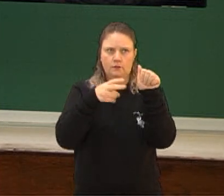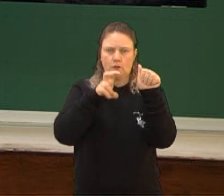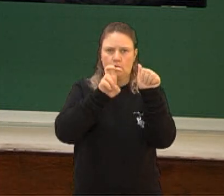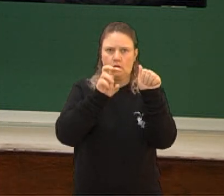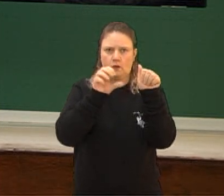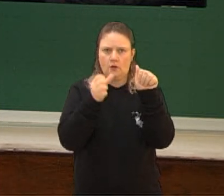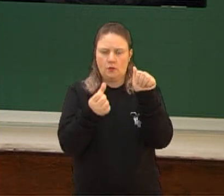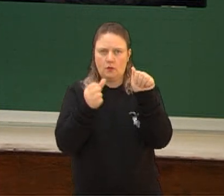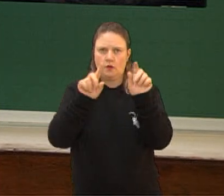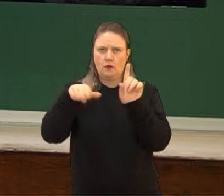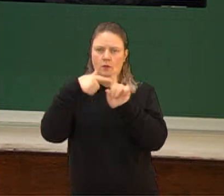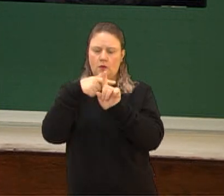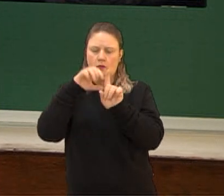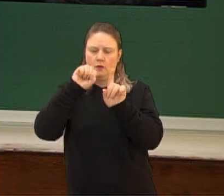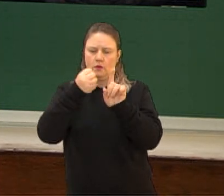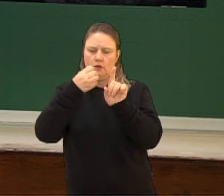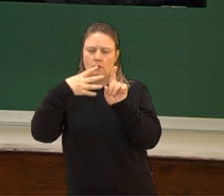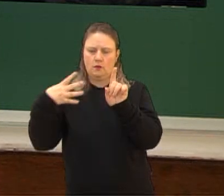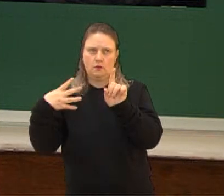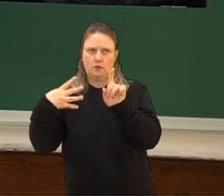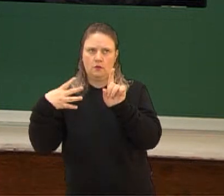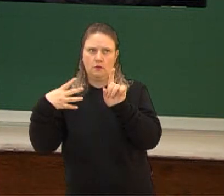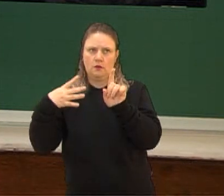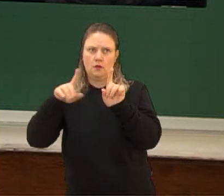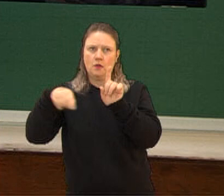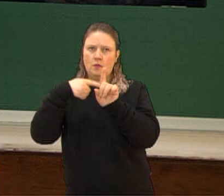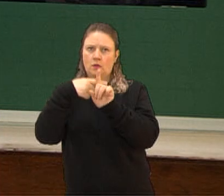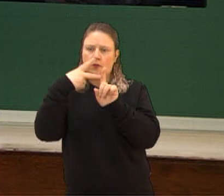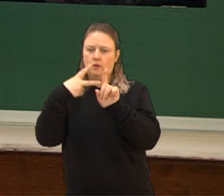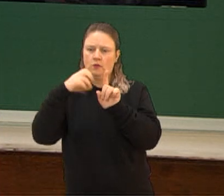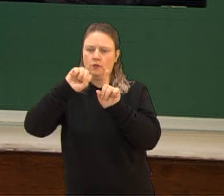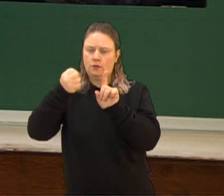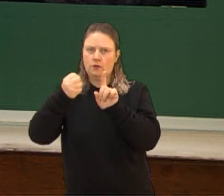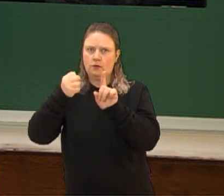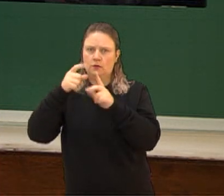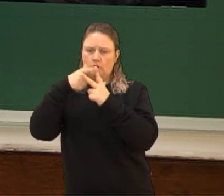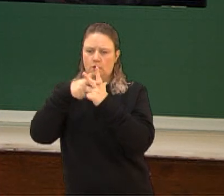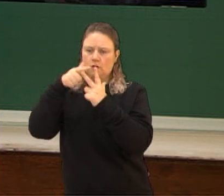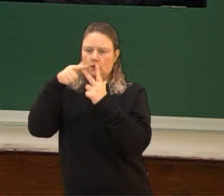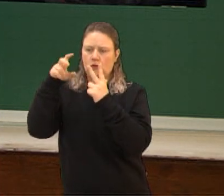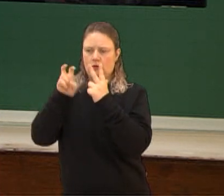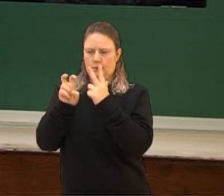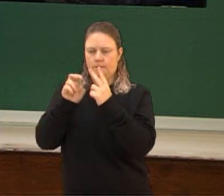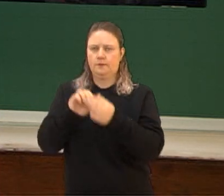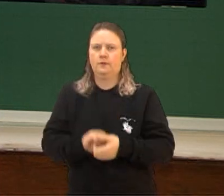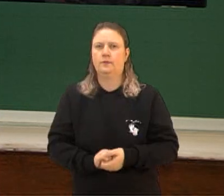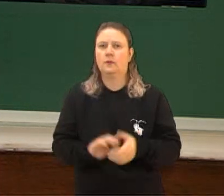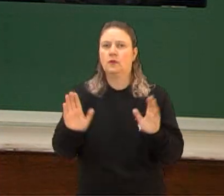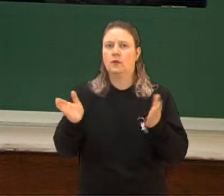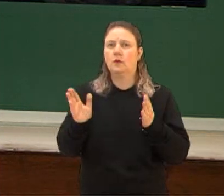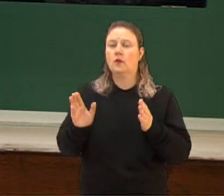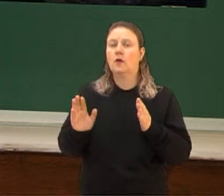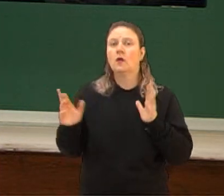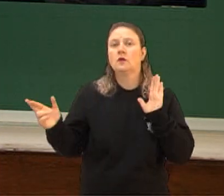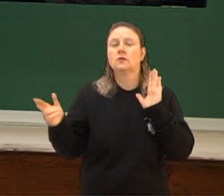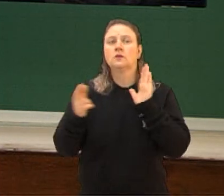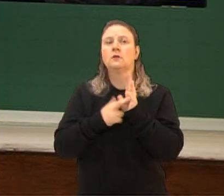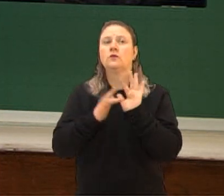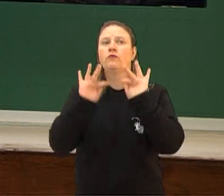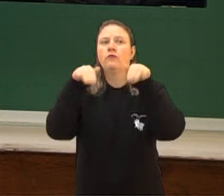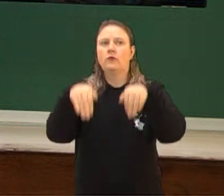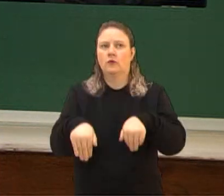e 28 raiz de 5. Em raiz de 5 eu uso 2,2, vou ter como resultado final a área